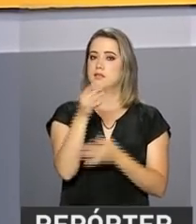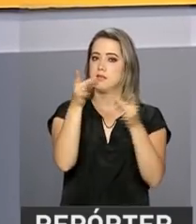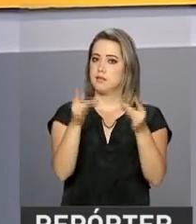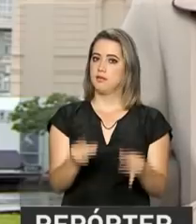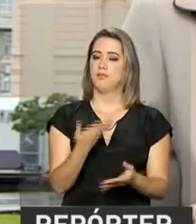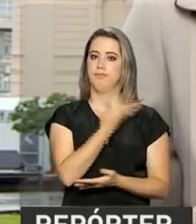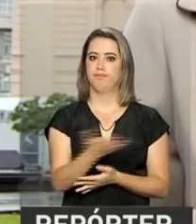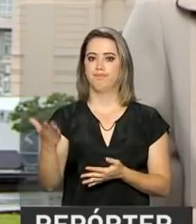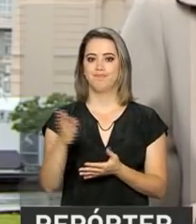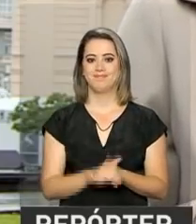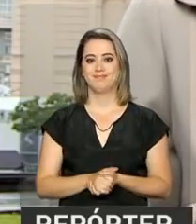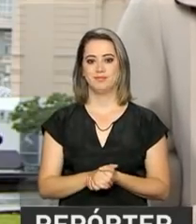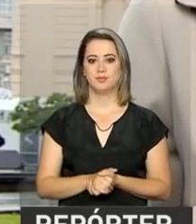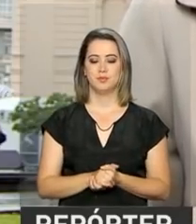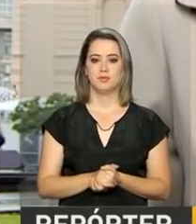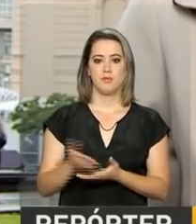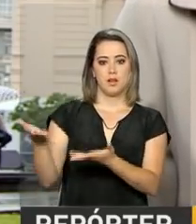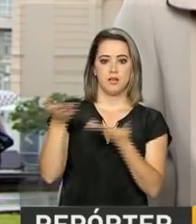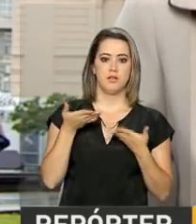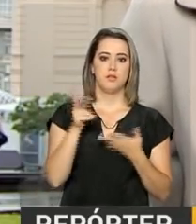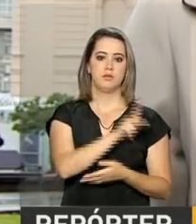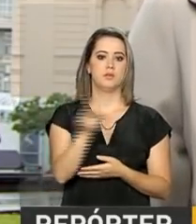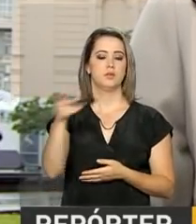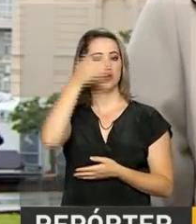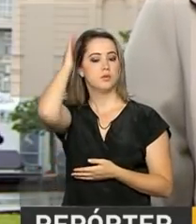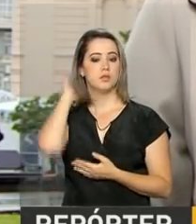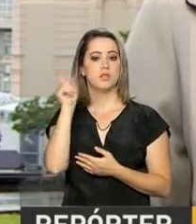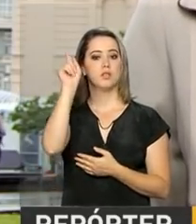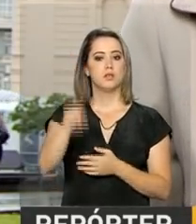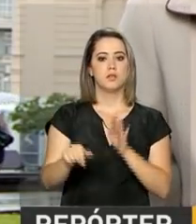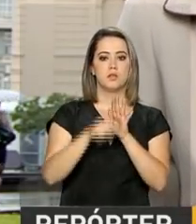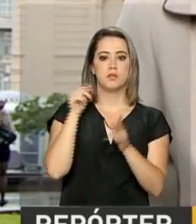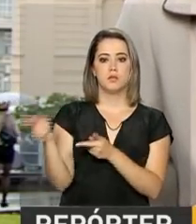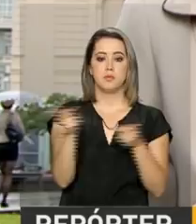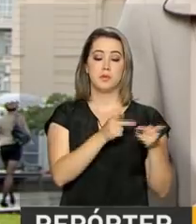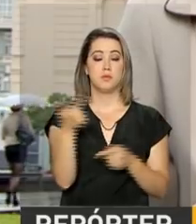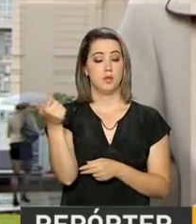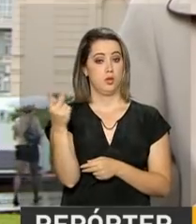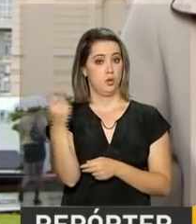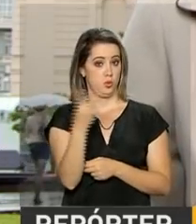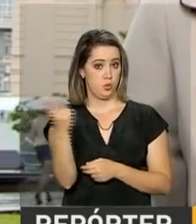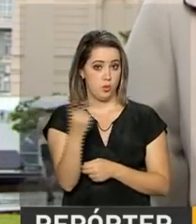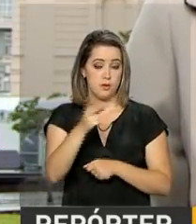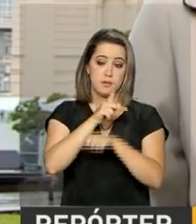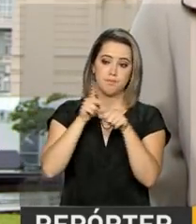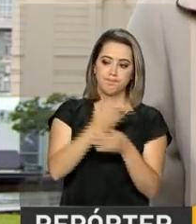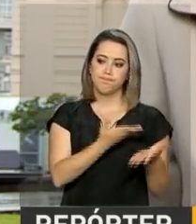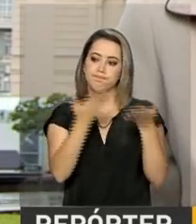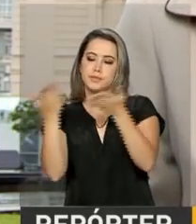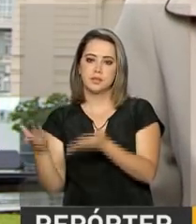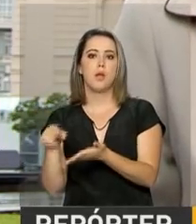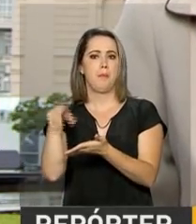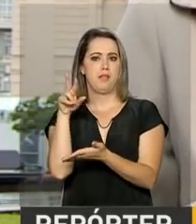detalhes. A vinda do presidente Michel Temer a Moscou será a primeira visita bilateral de um chefe de Estado brasileiro à